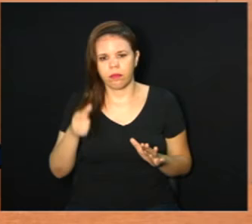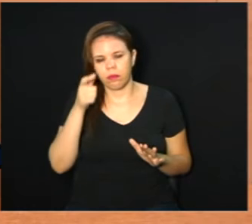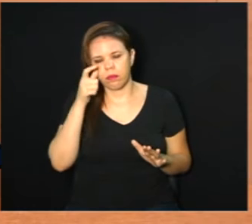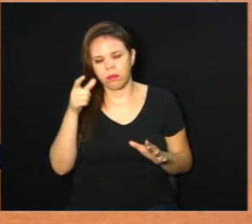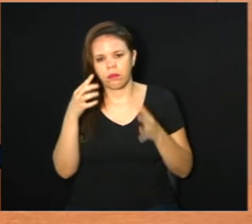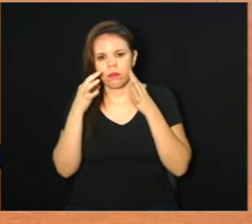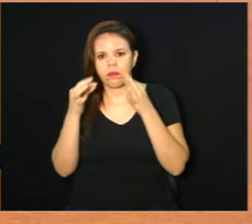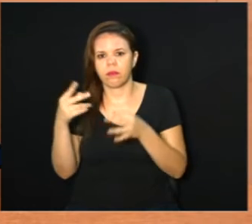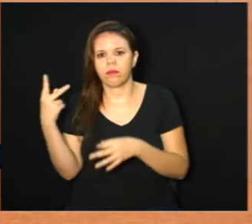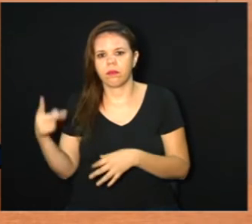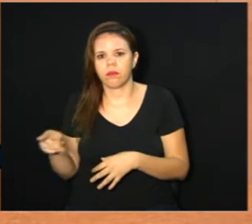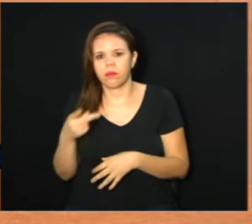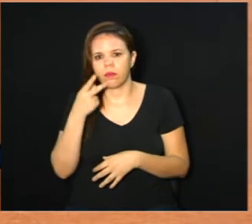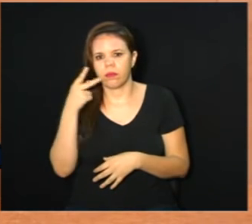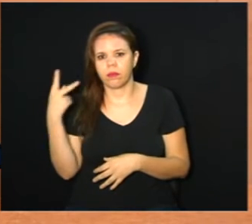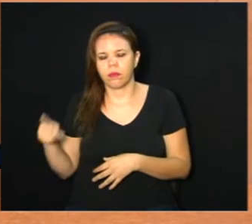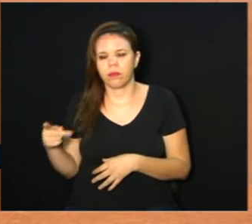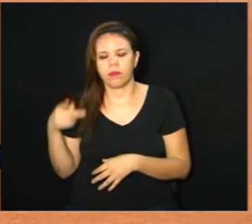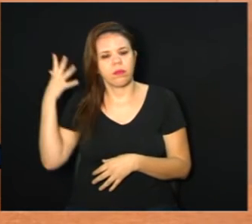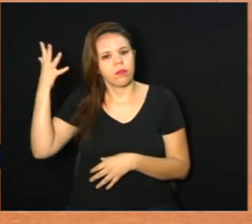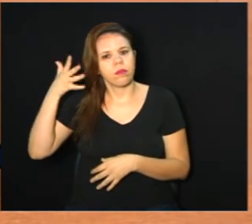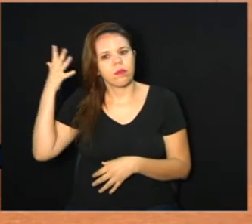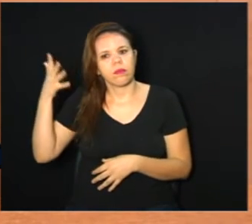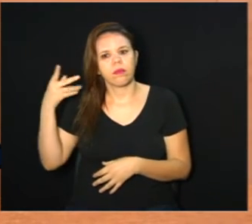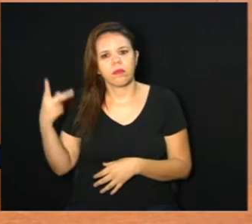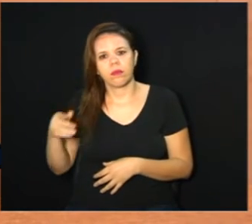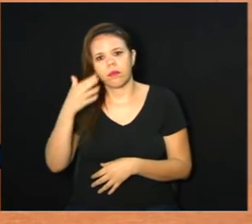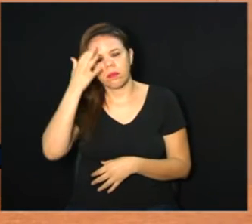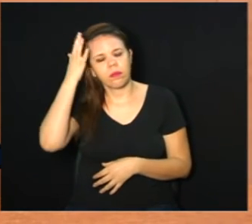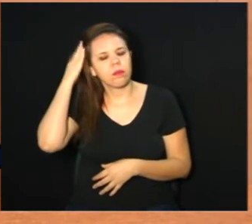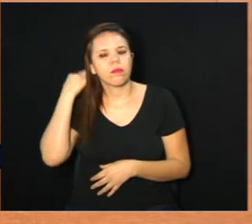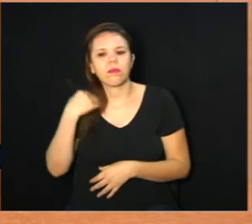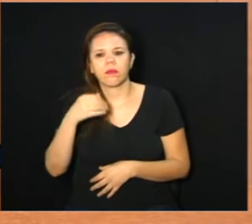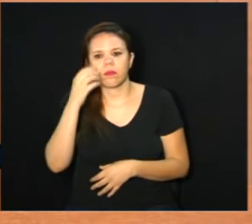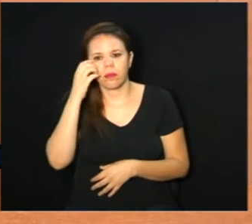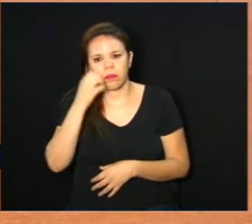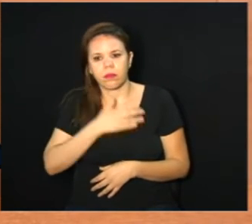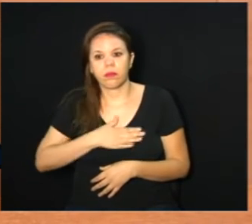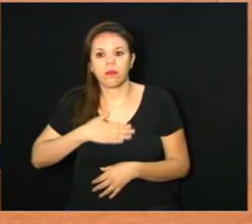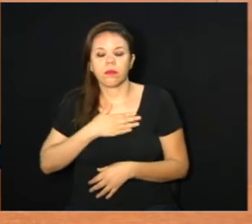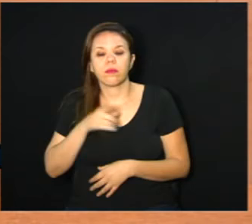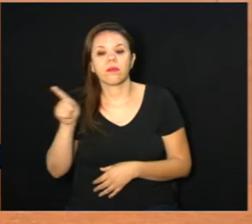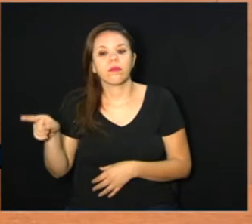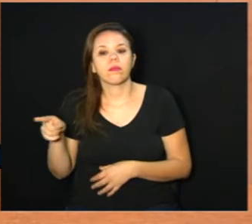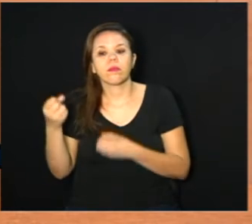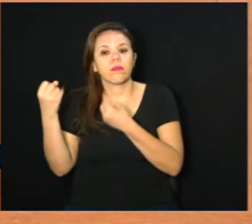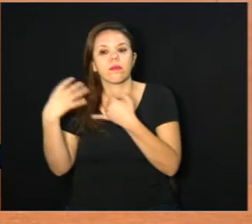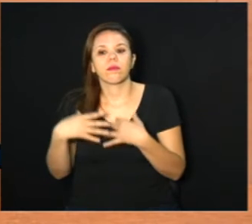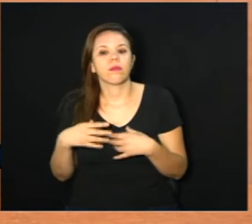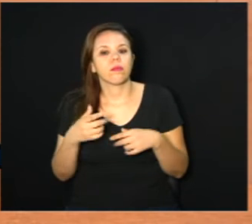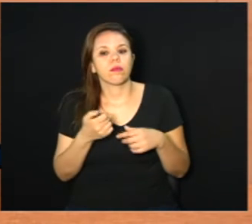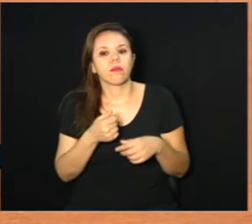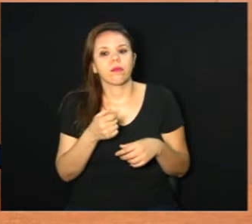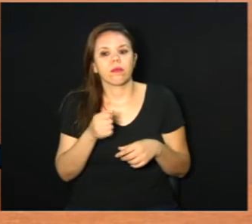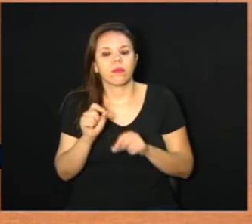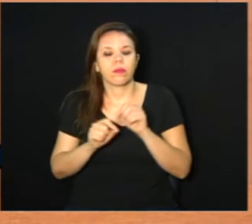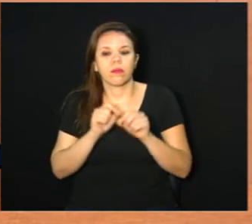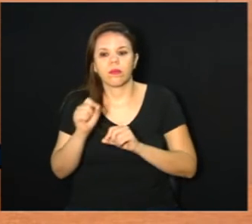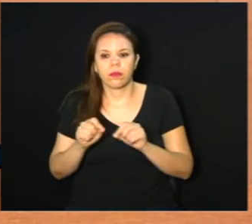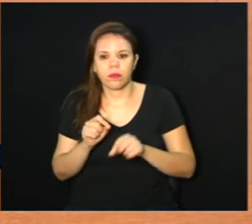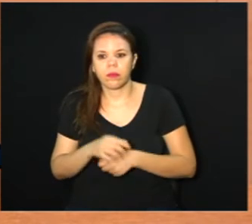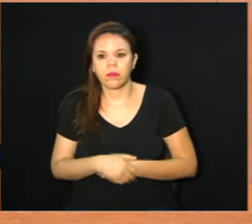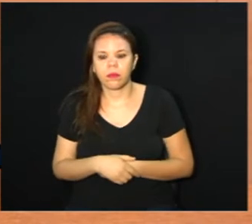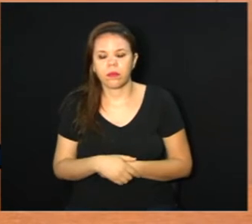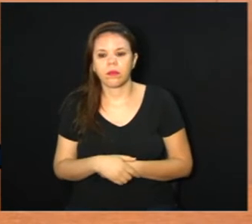atentamente a sua palestra e eu gostaria que você comentasse um pouquinho,